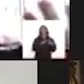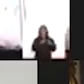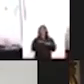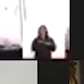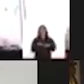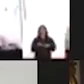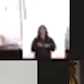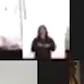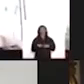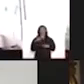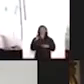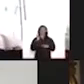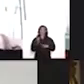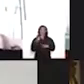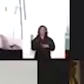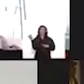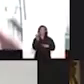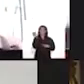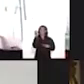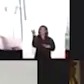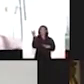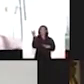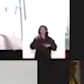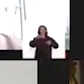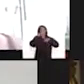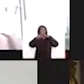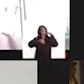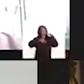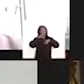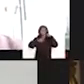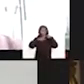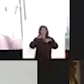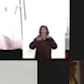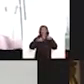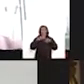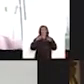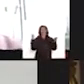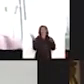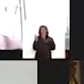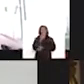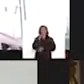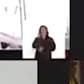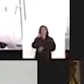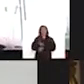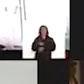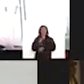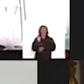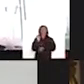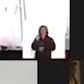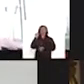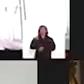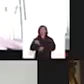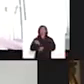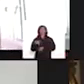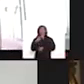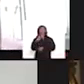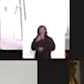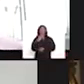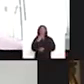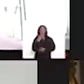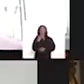de Saúde, com o respaldo da Sociedade de Pediatria, da Unicef,